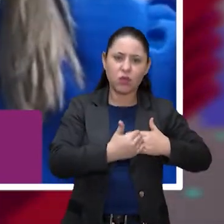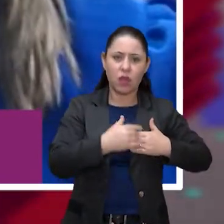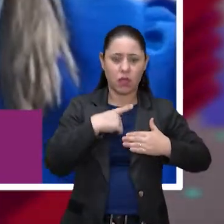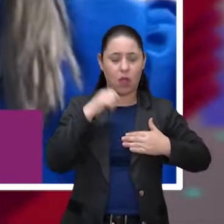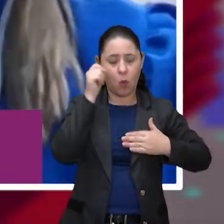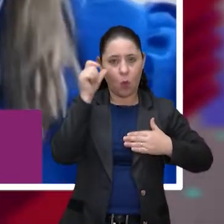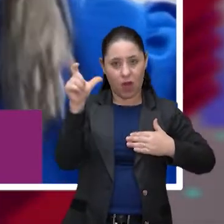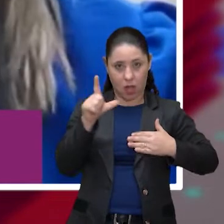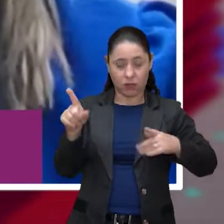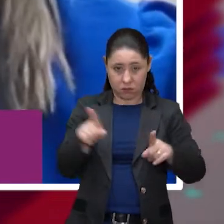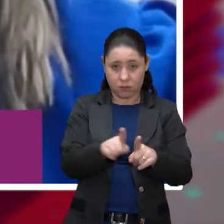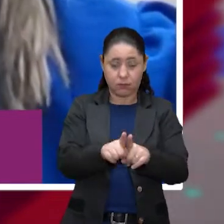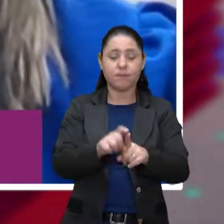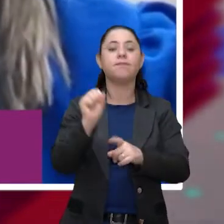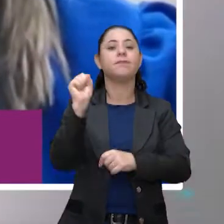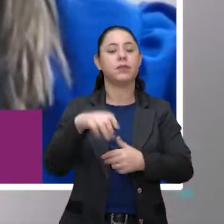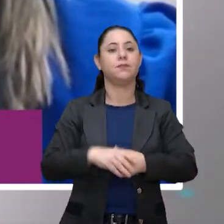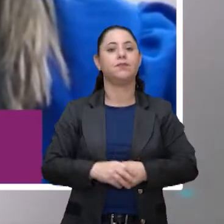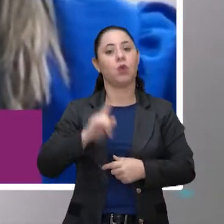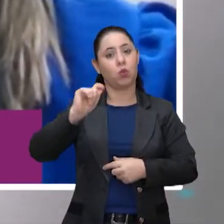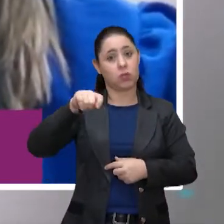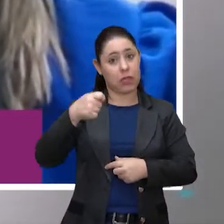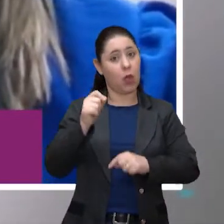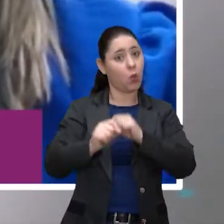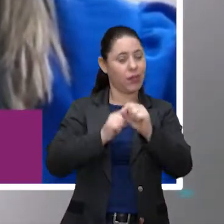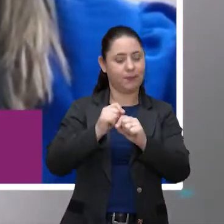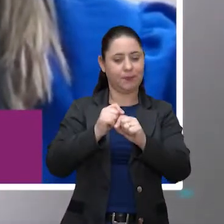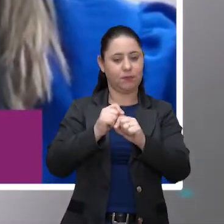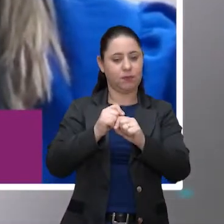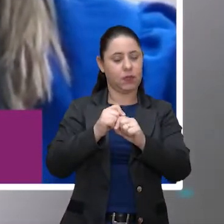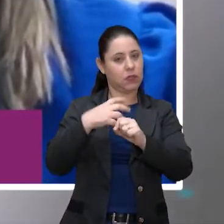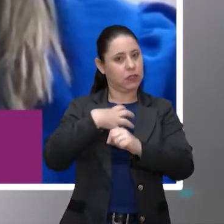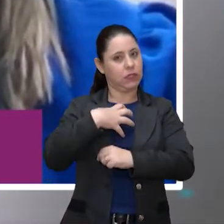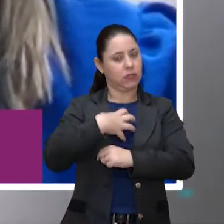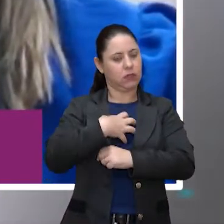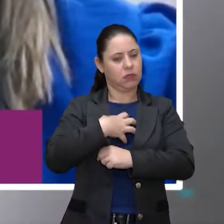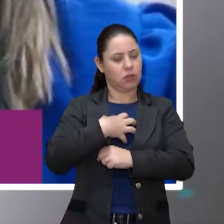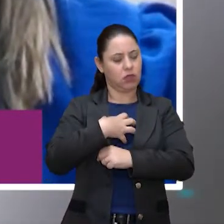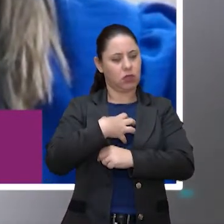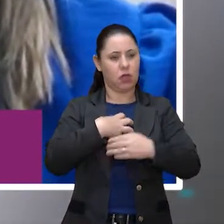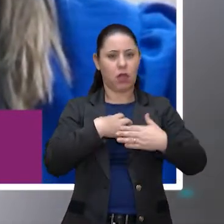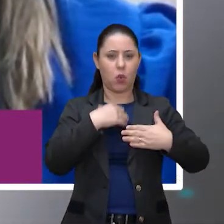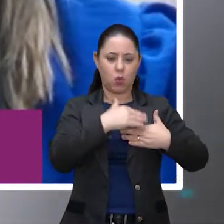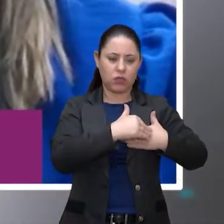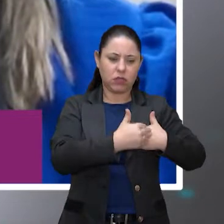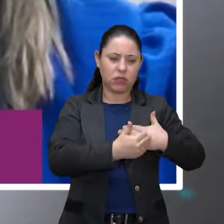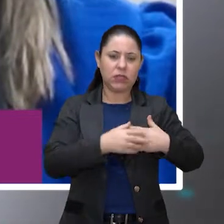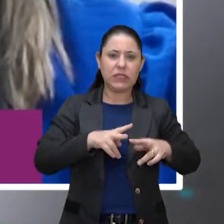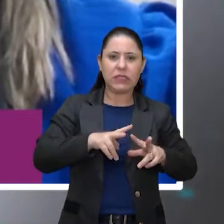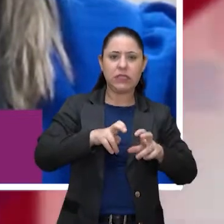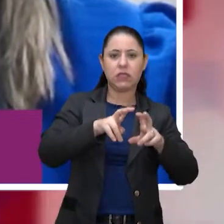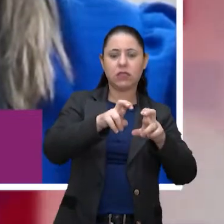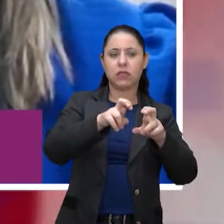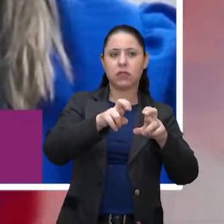mama? Tem esse alerta também? Tem. Os sinais de alerta para um câncer de mama que já tenha